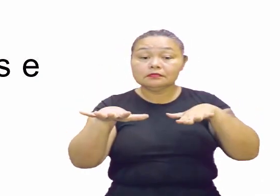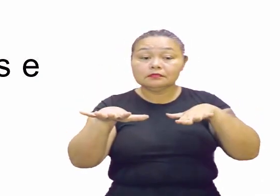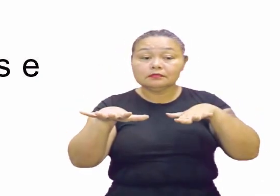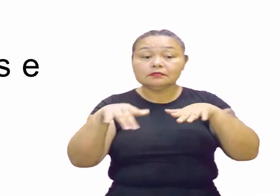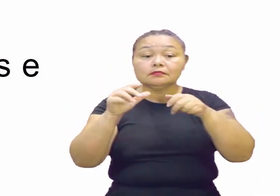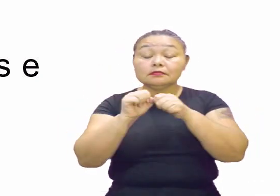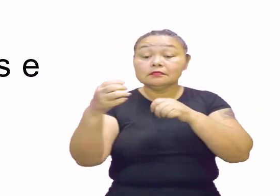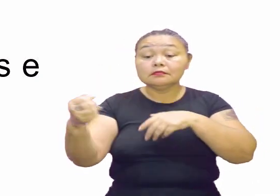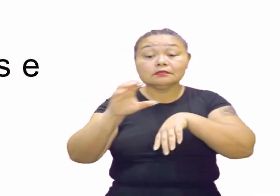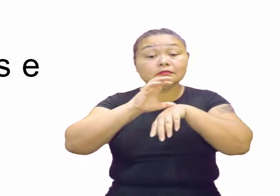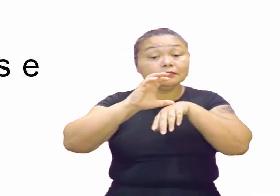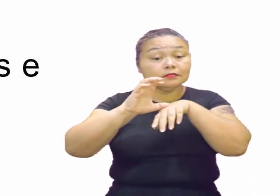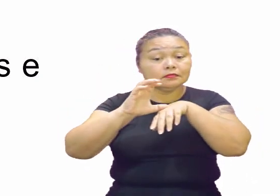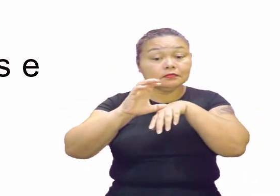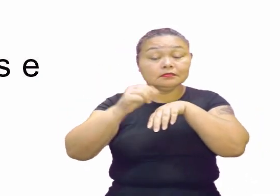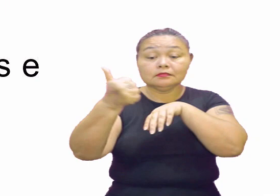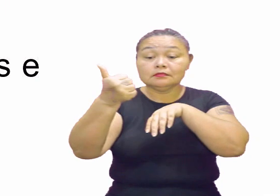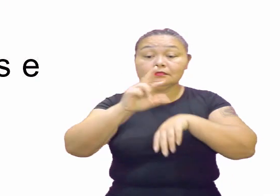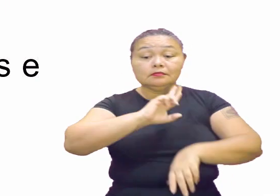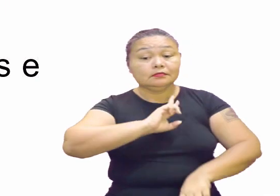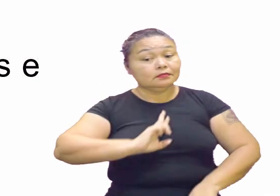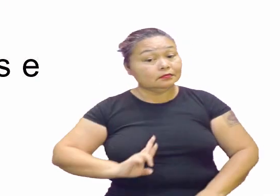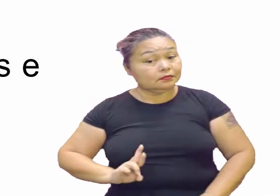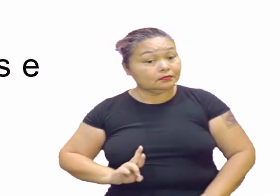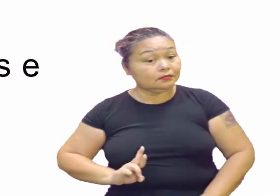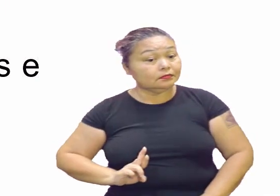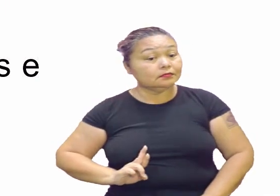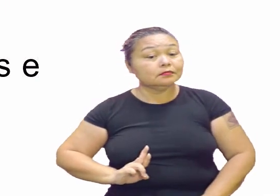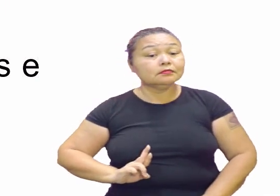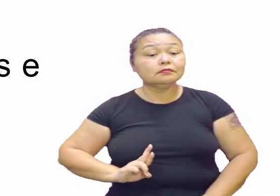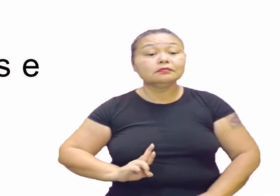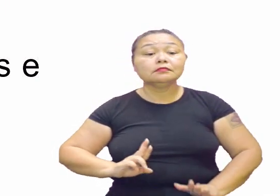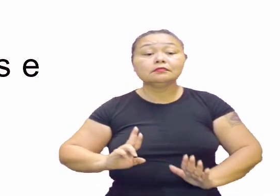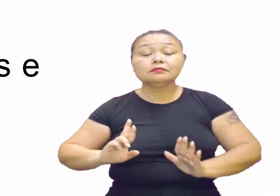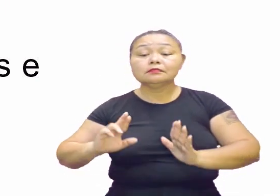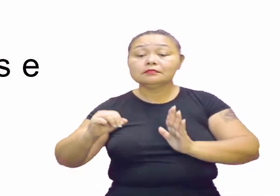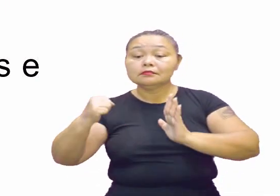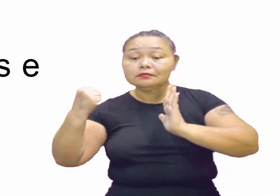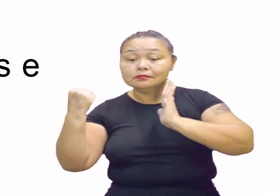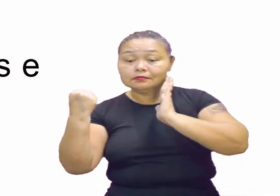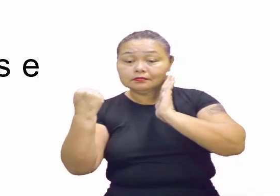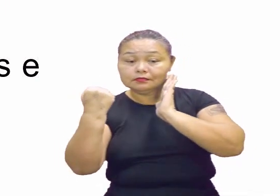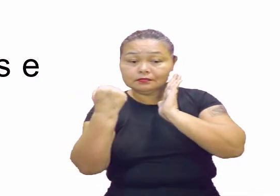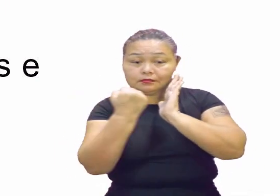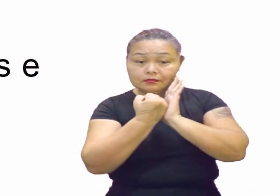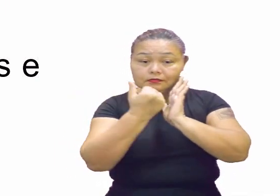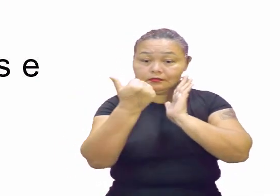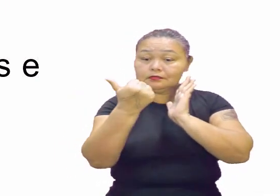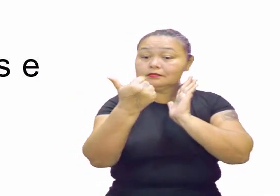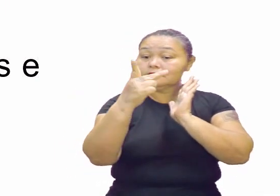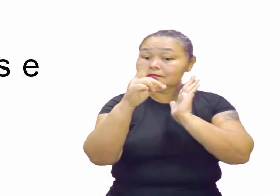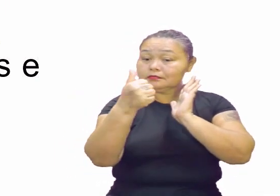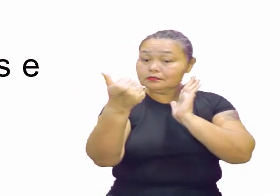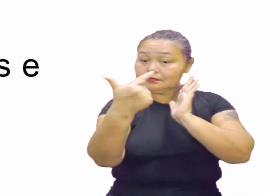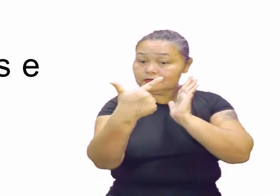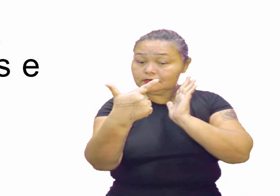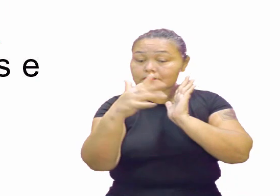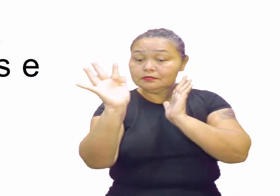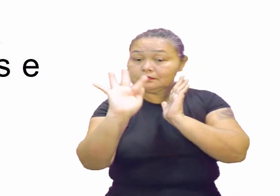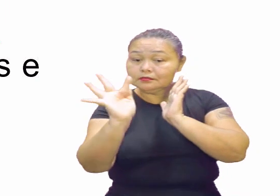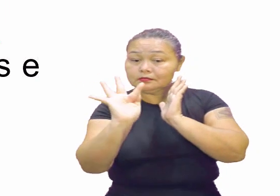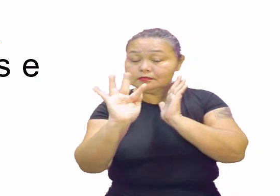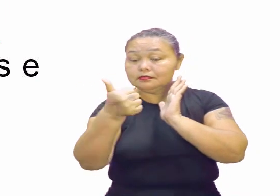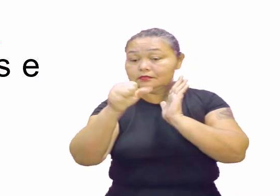nova Constituição, a primeira republicana, ela foi promulgada no dia 24 de fevereiro